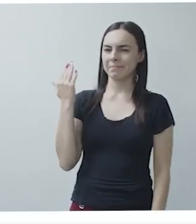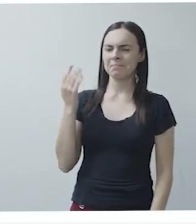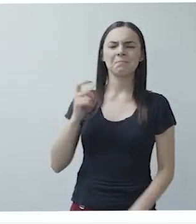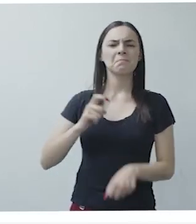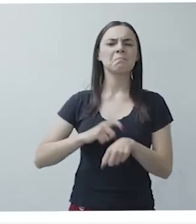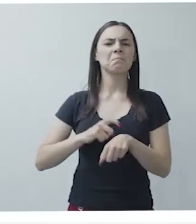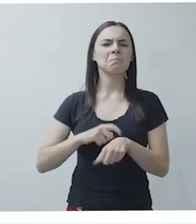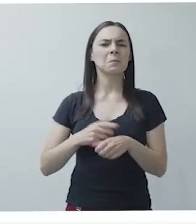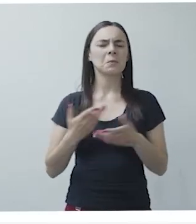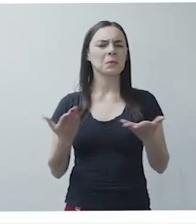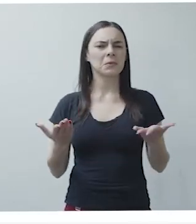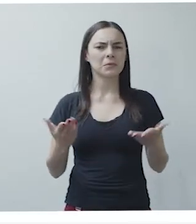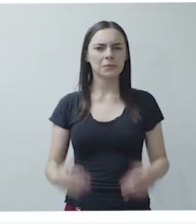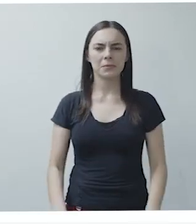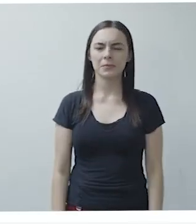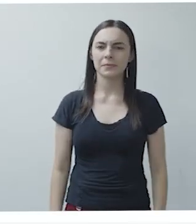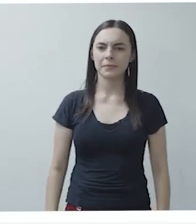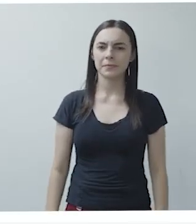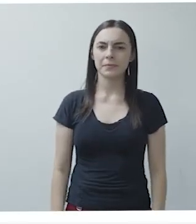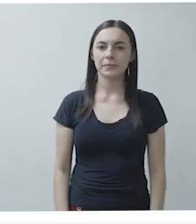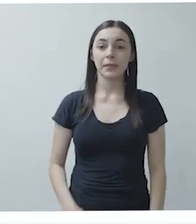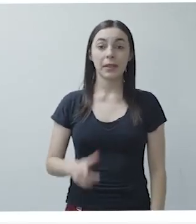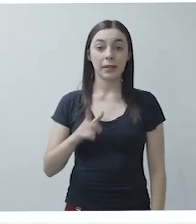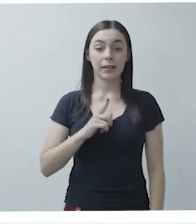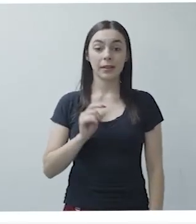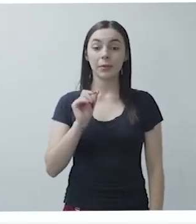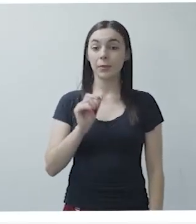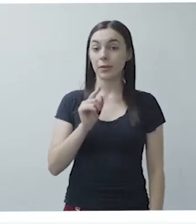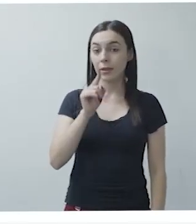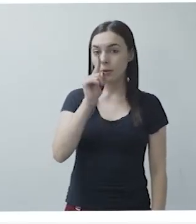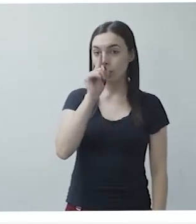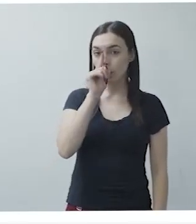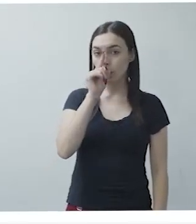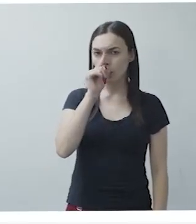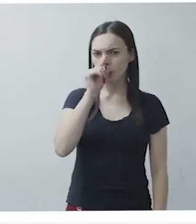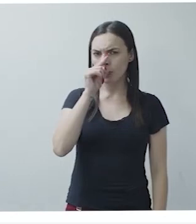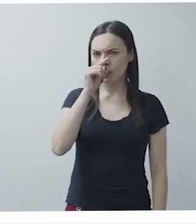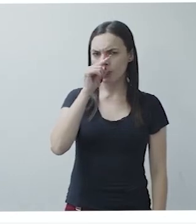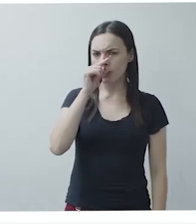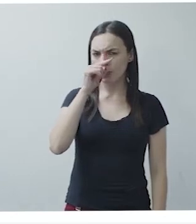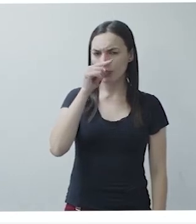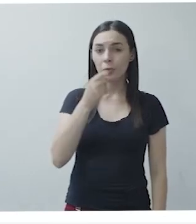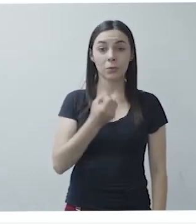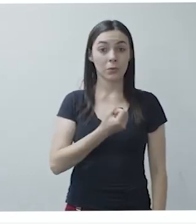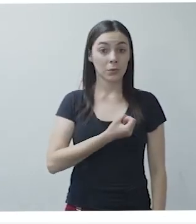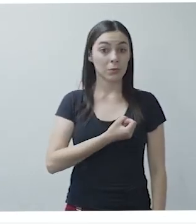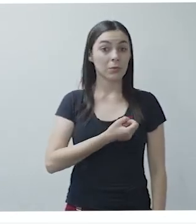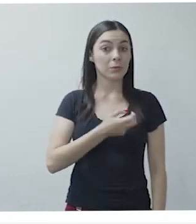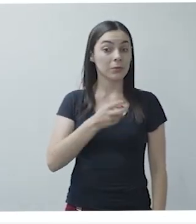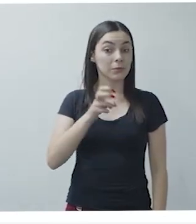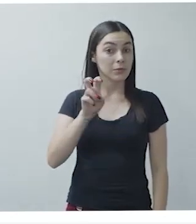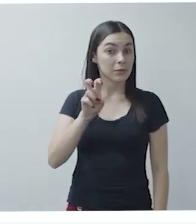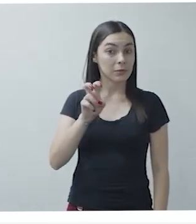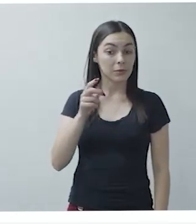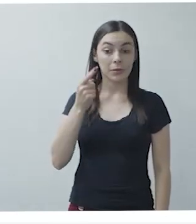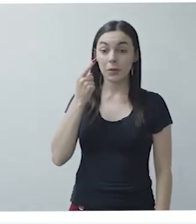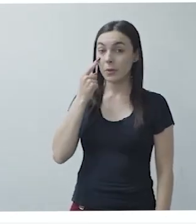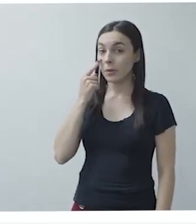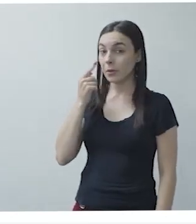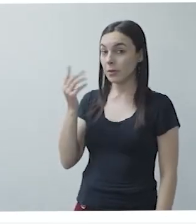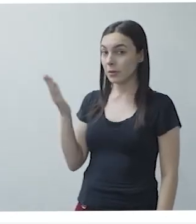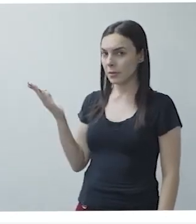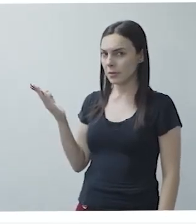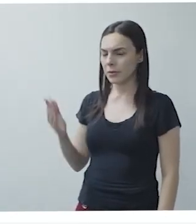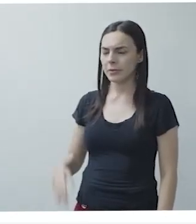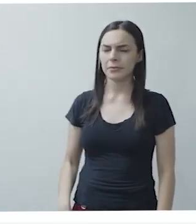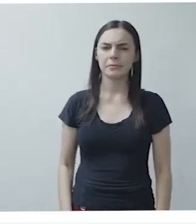são? Se nós temos aqui o ponteiro pequeno, no número 5, olha lá,